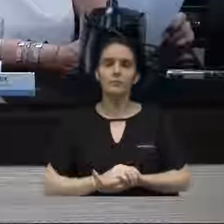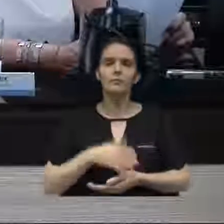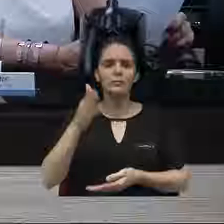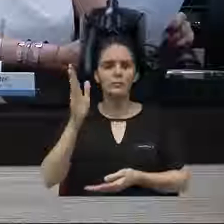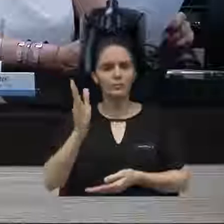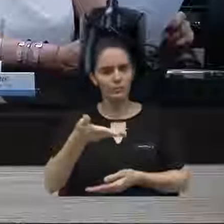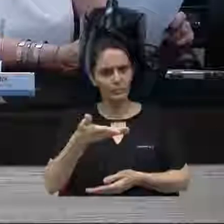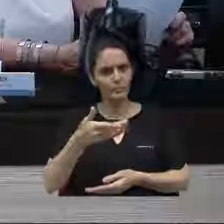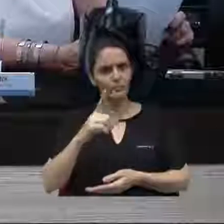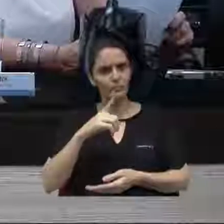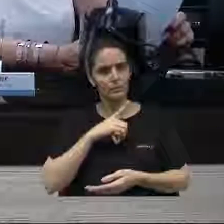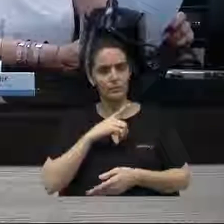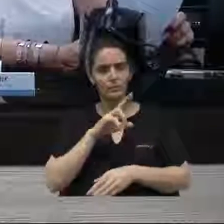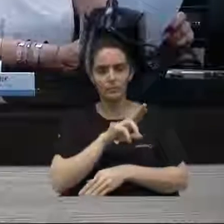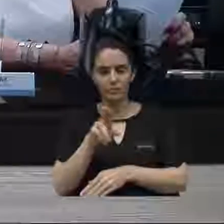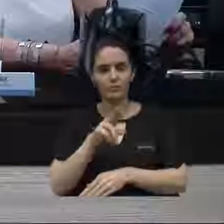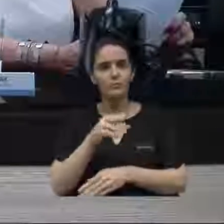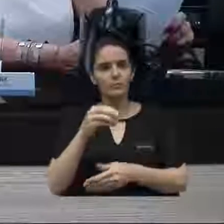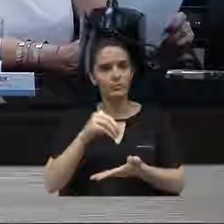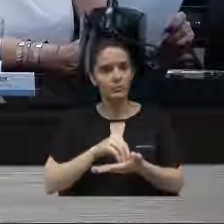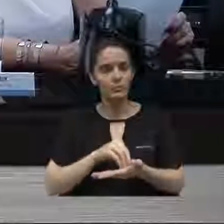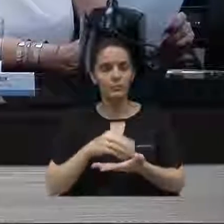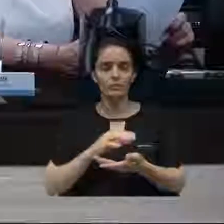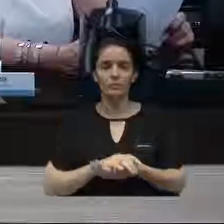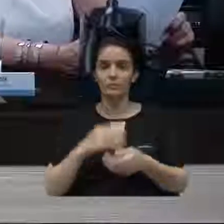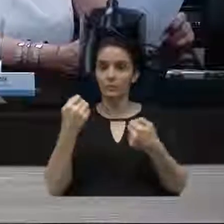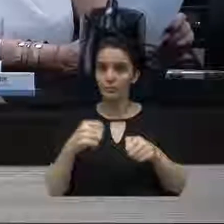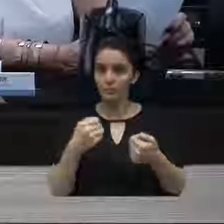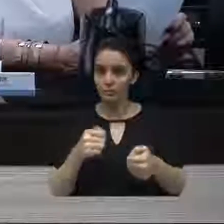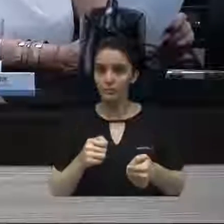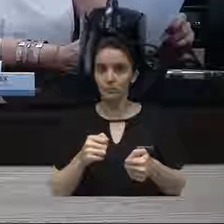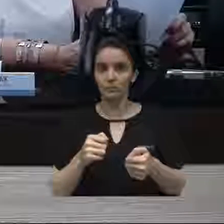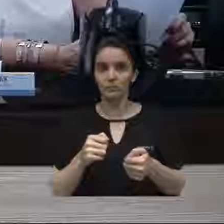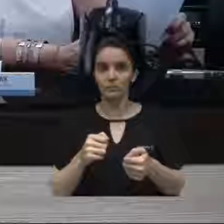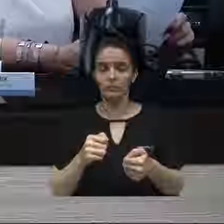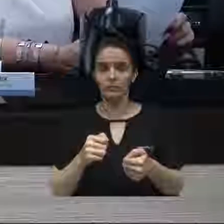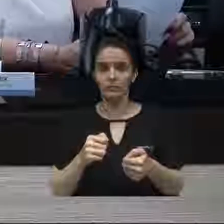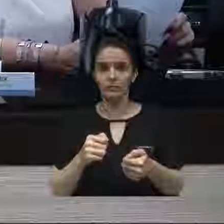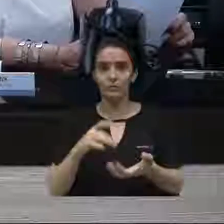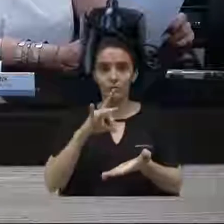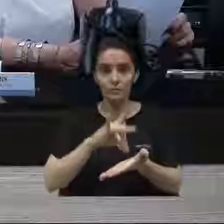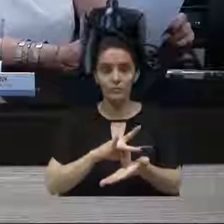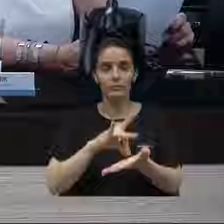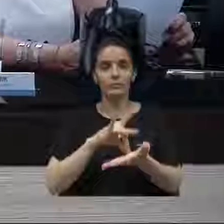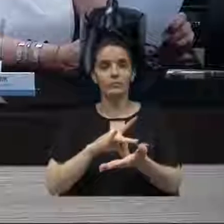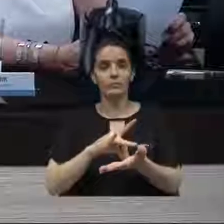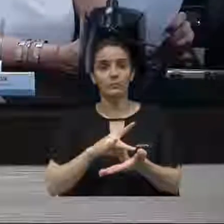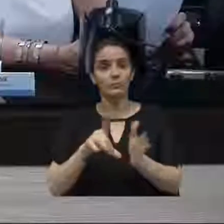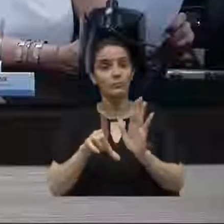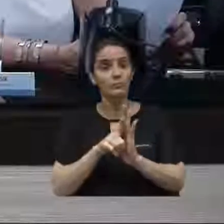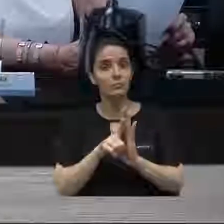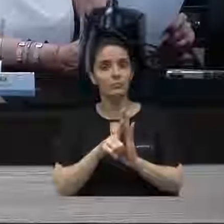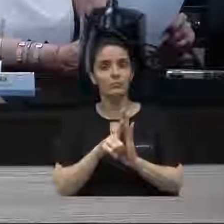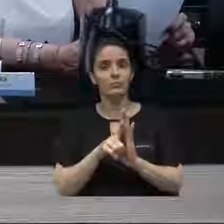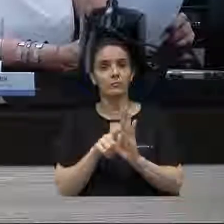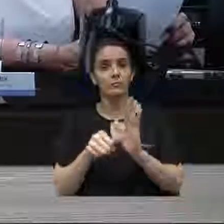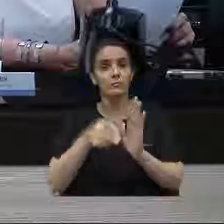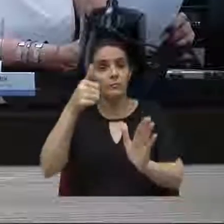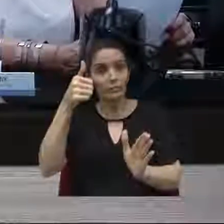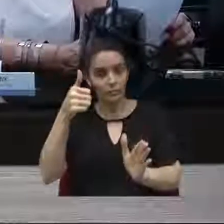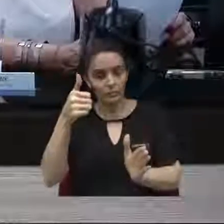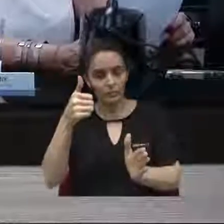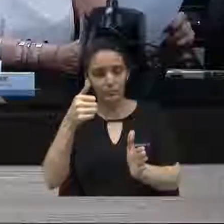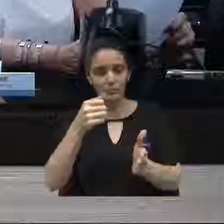nosso cadastro imobiliário e que necessitam da sua oficialização em lei municipal para a emissão de documentos ao